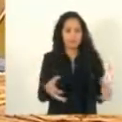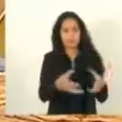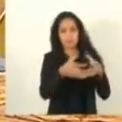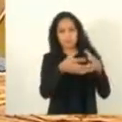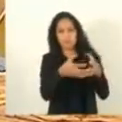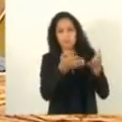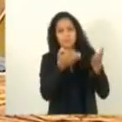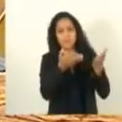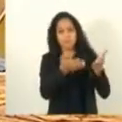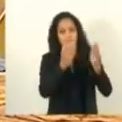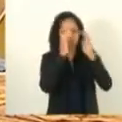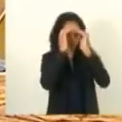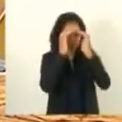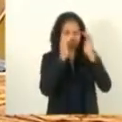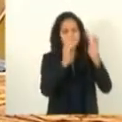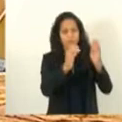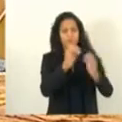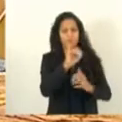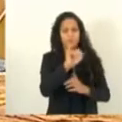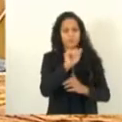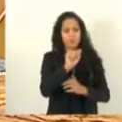com muito respeito,